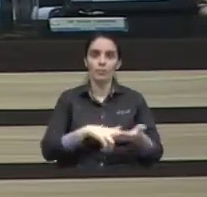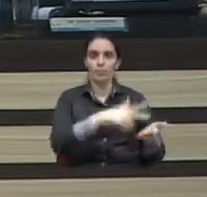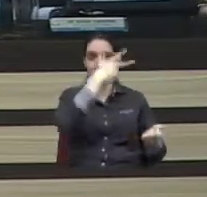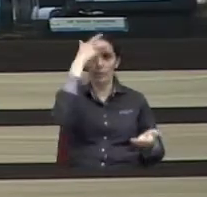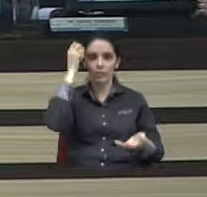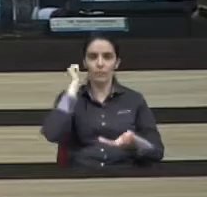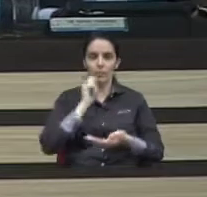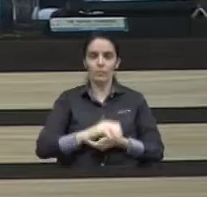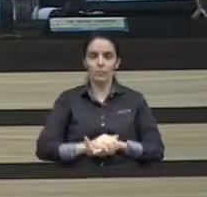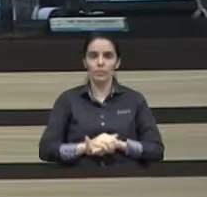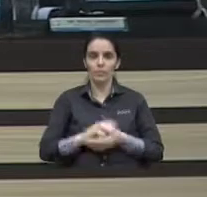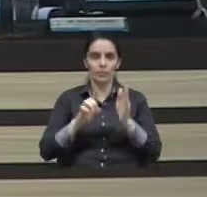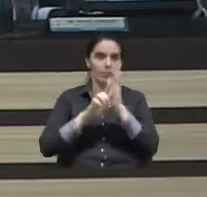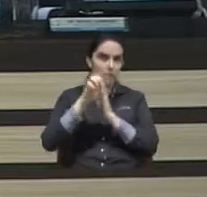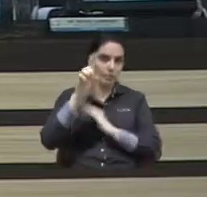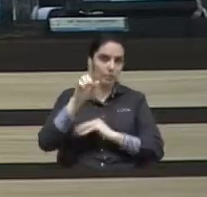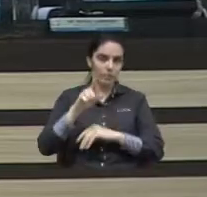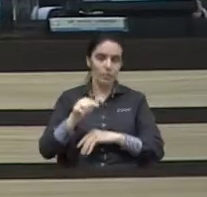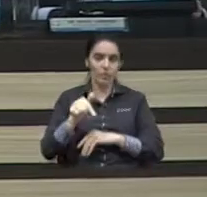executivo. Requerimento número